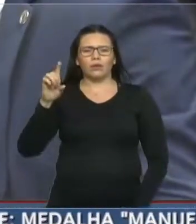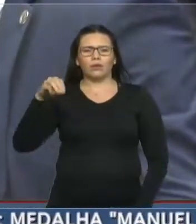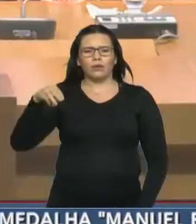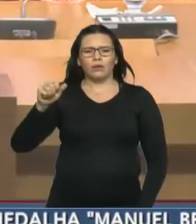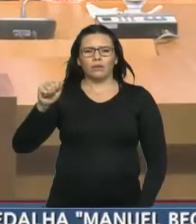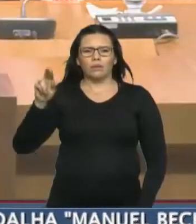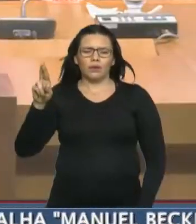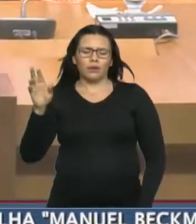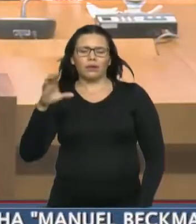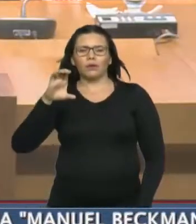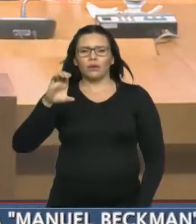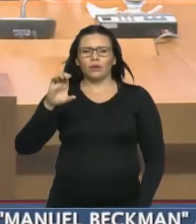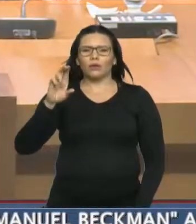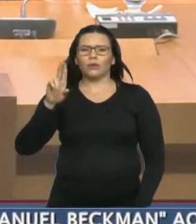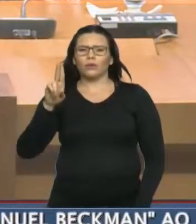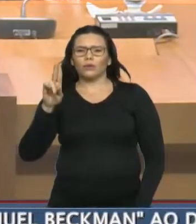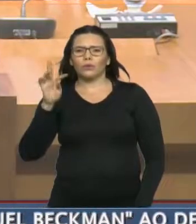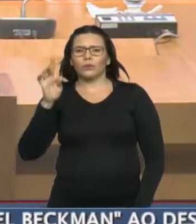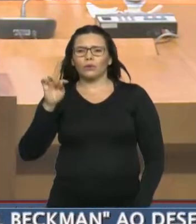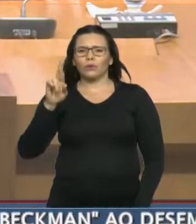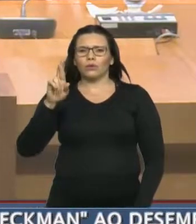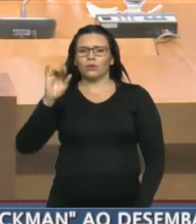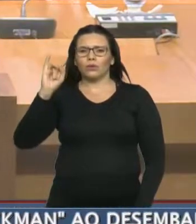esta casa. Aliás,